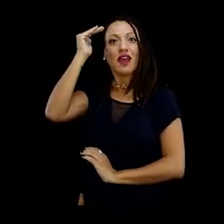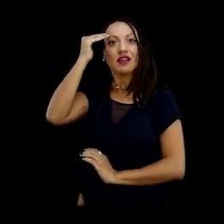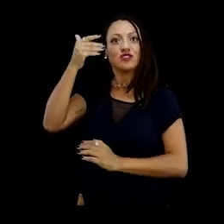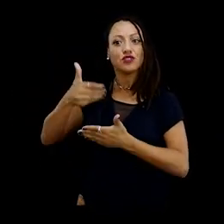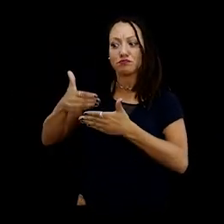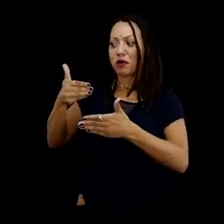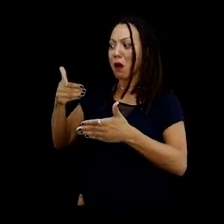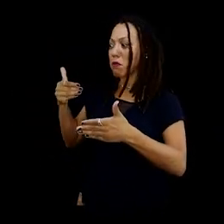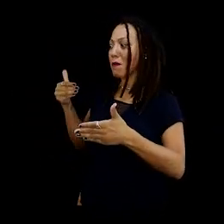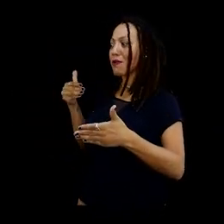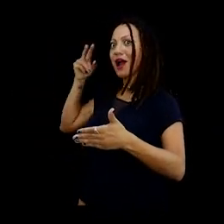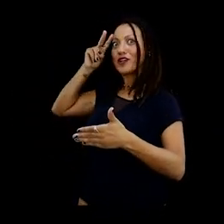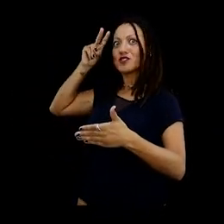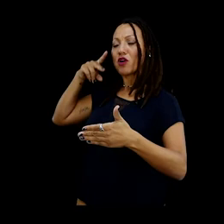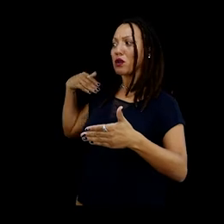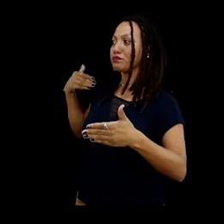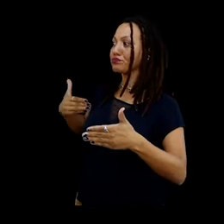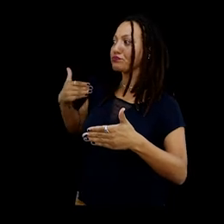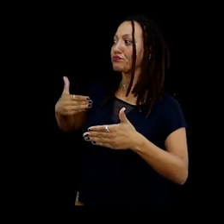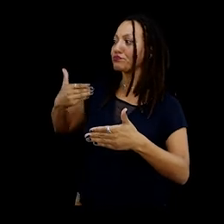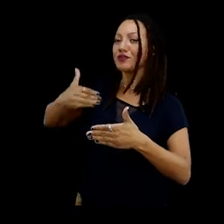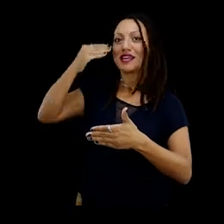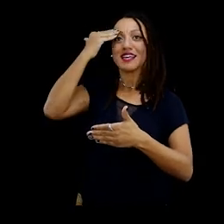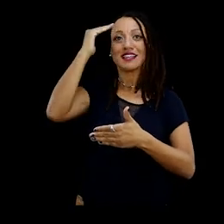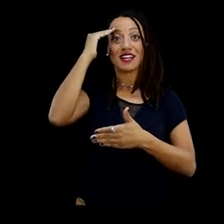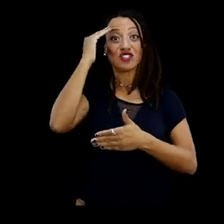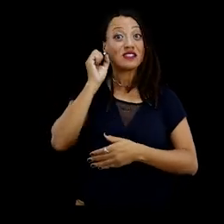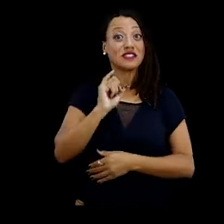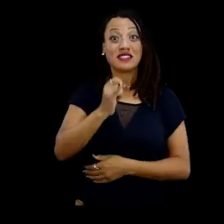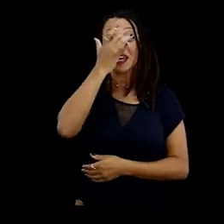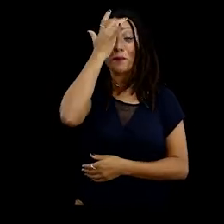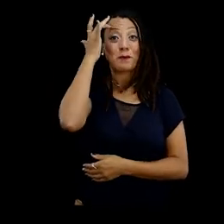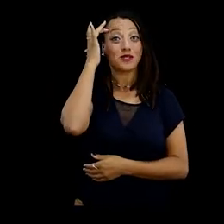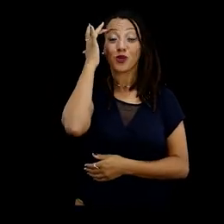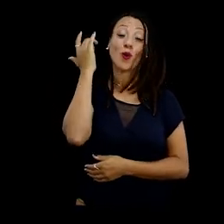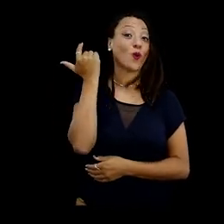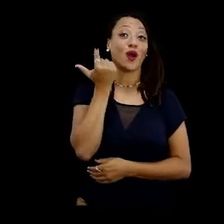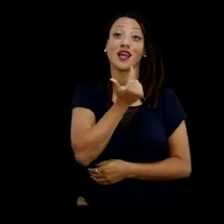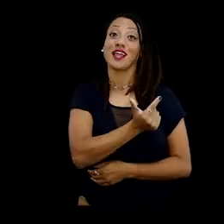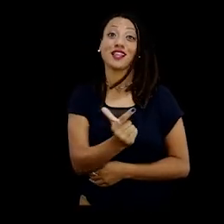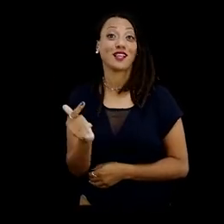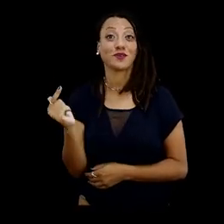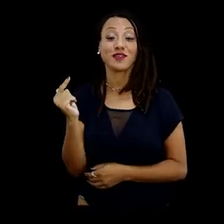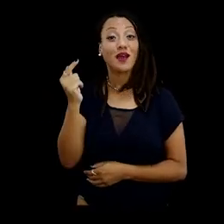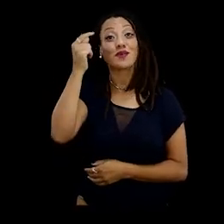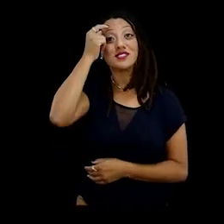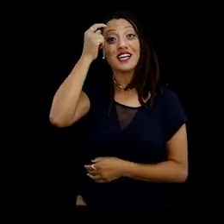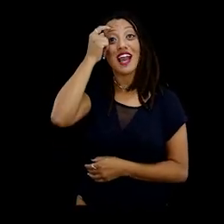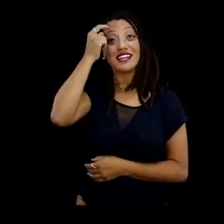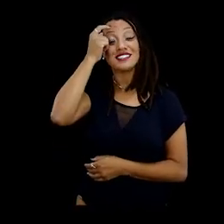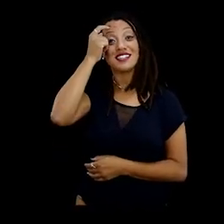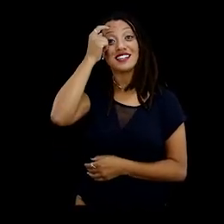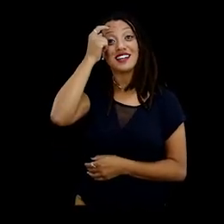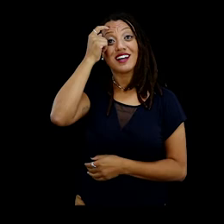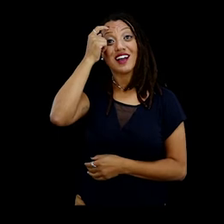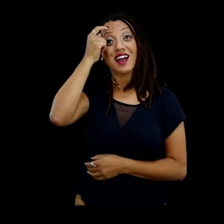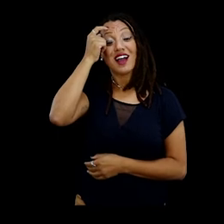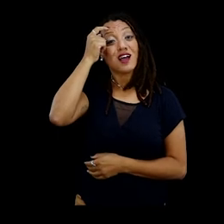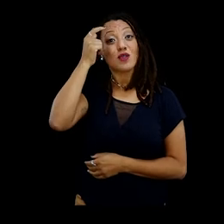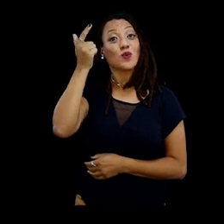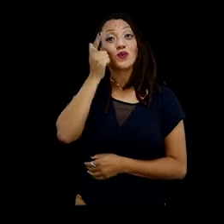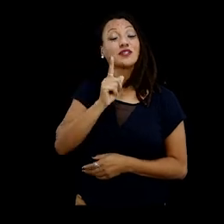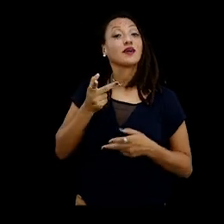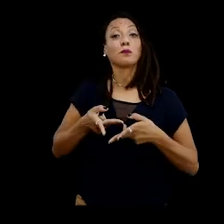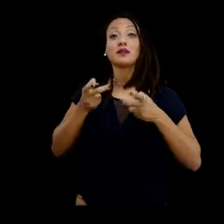difícil que ela não caia num fenômeno que agora volta a ser comum, que é a percepção da vida como